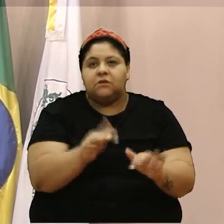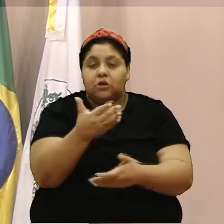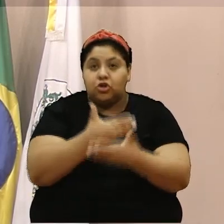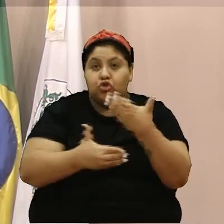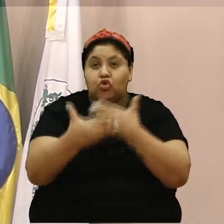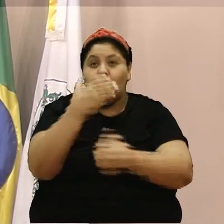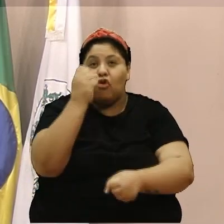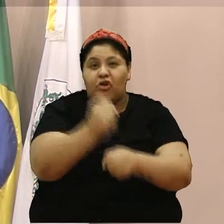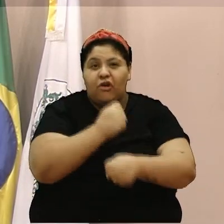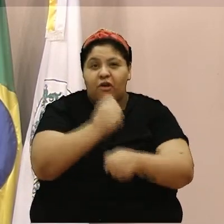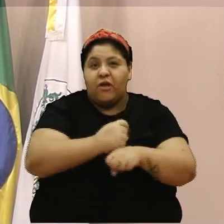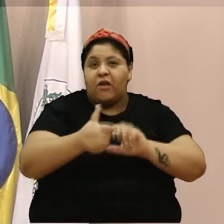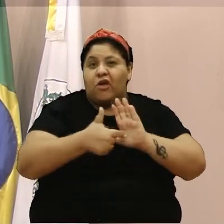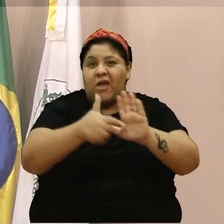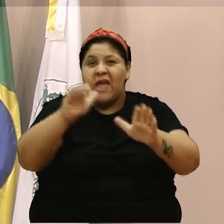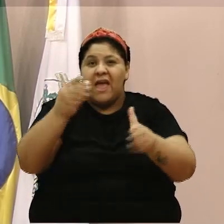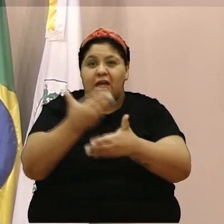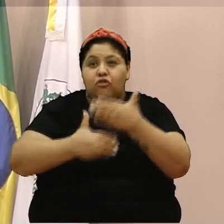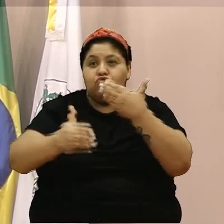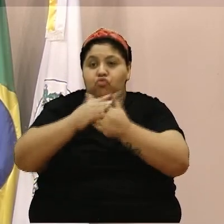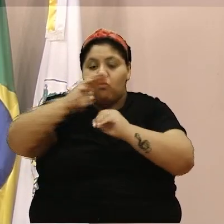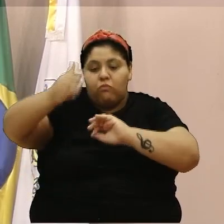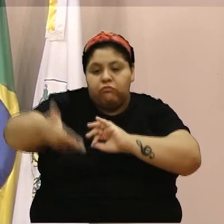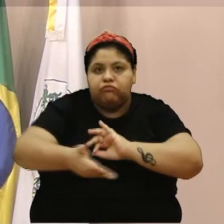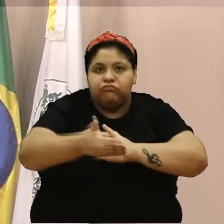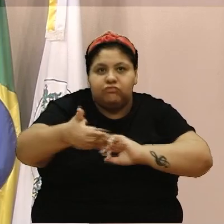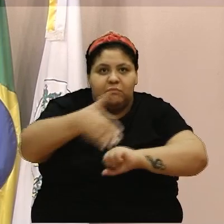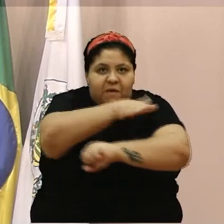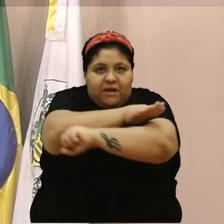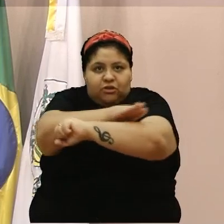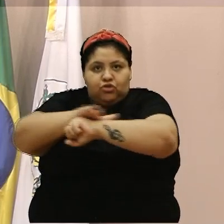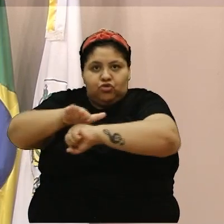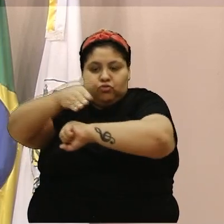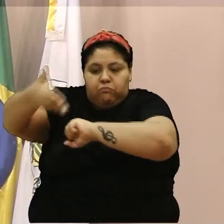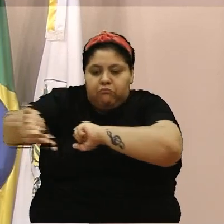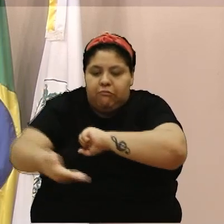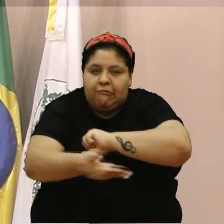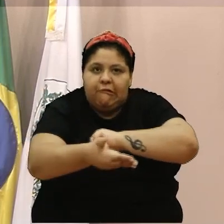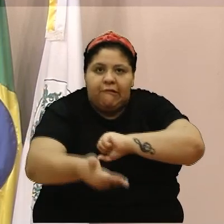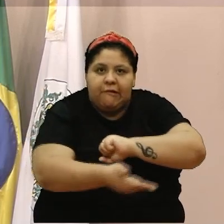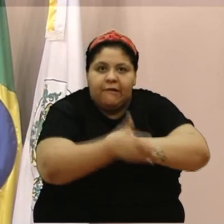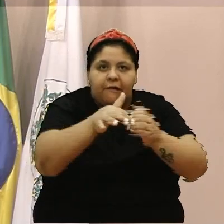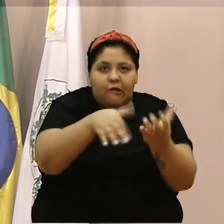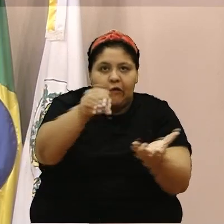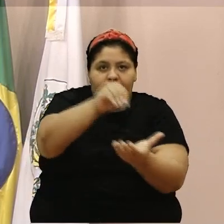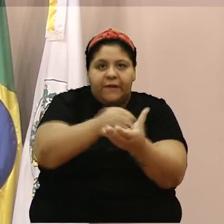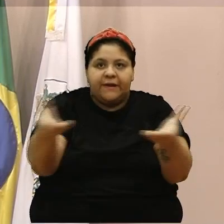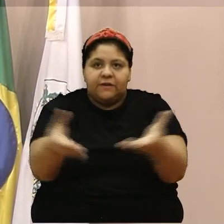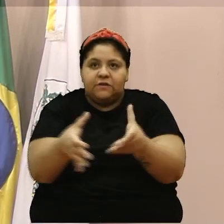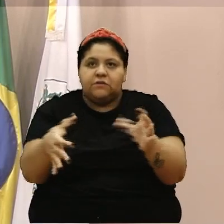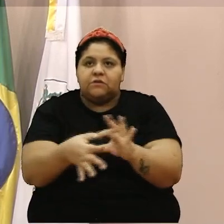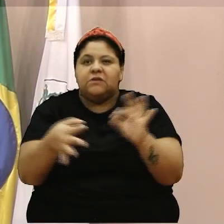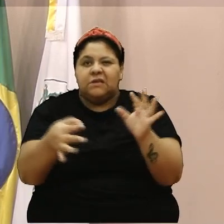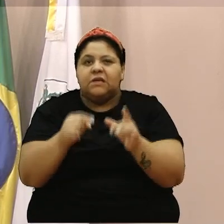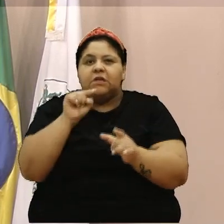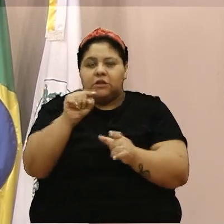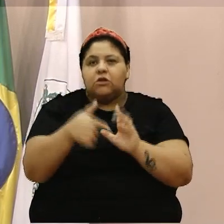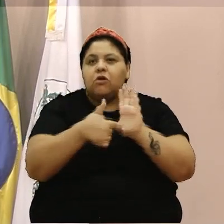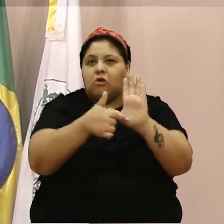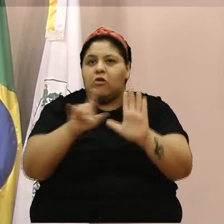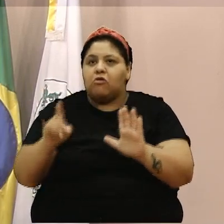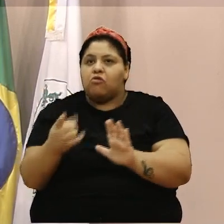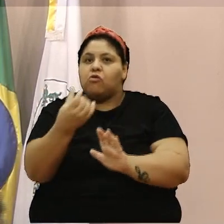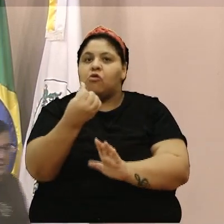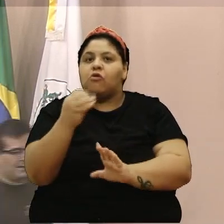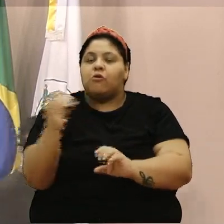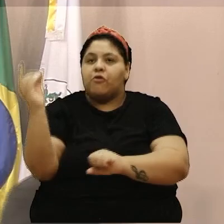obra que apareceu é tudo embaixo desse asfalto. A Codeca já está ali onde já estava liberado um espaço. Isso significa que nos últimos 60